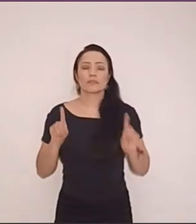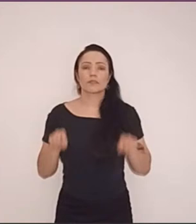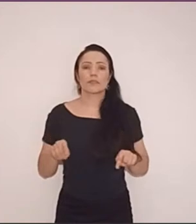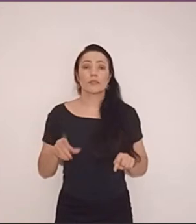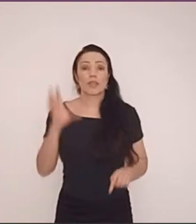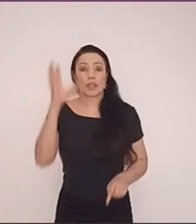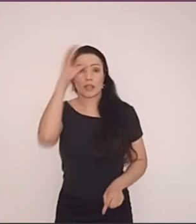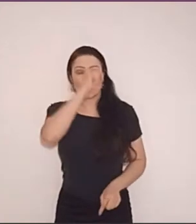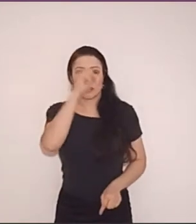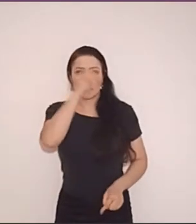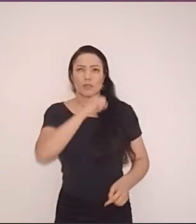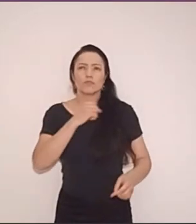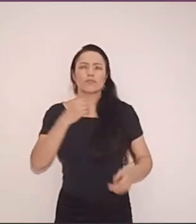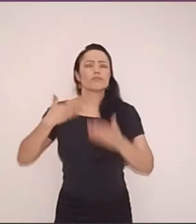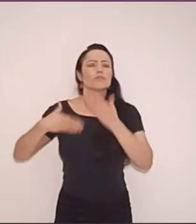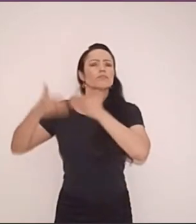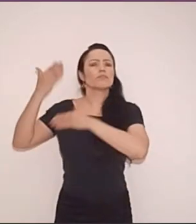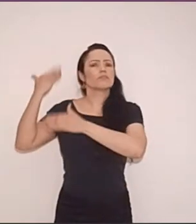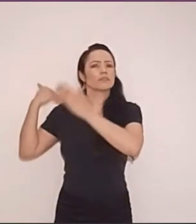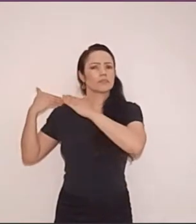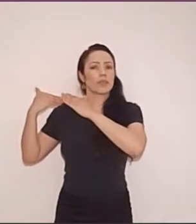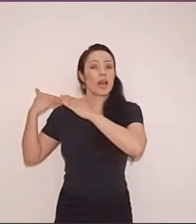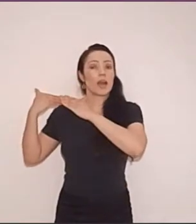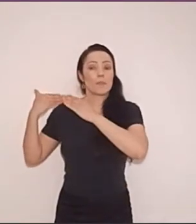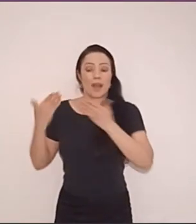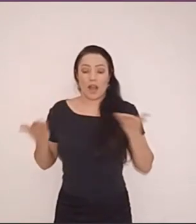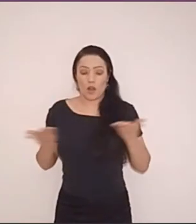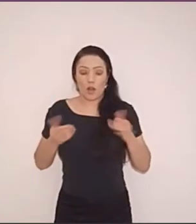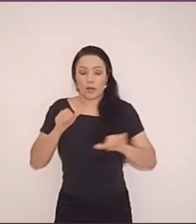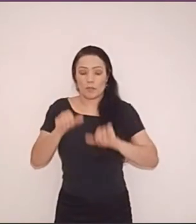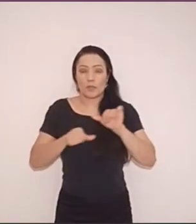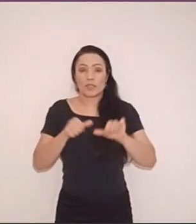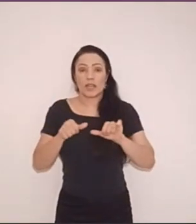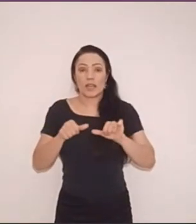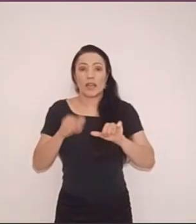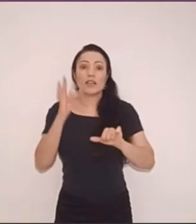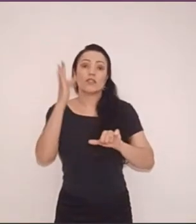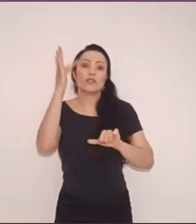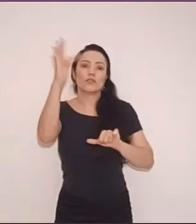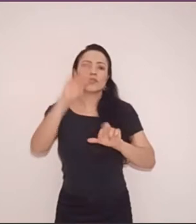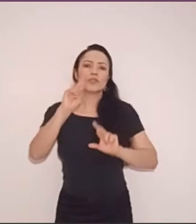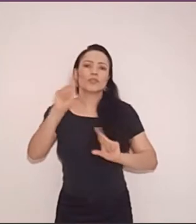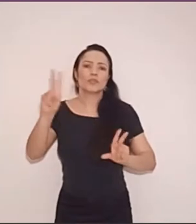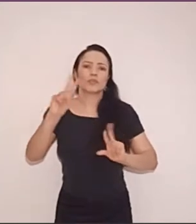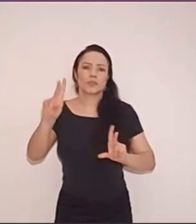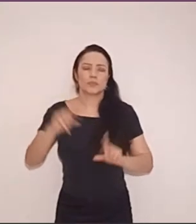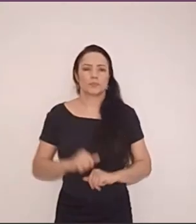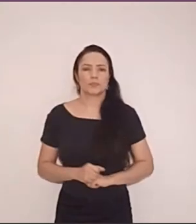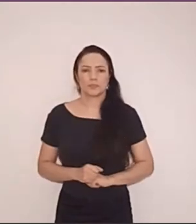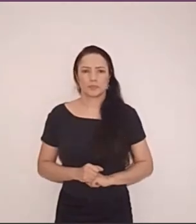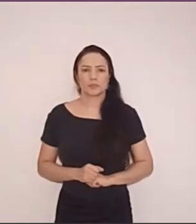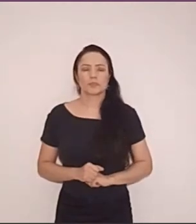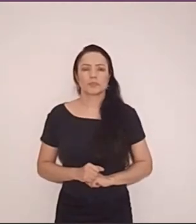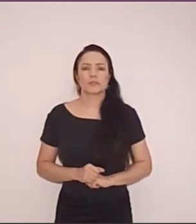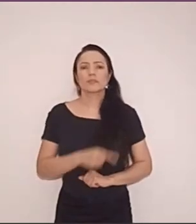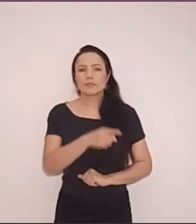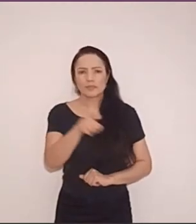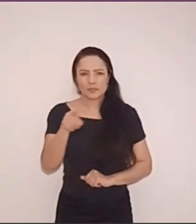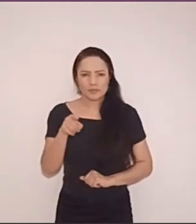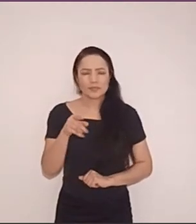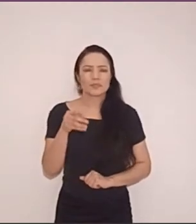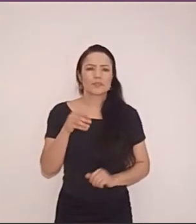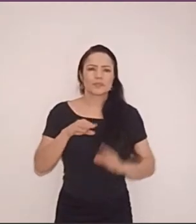que é aprender com o passado para ressignificar o presente e construir o futuro né e seus estudos